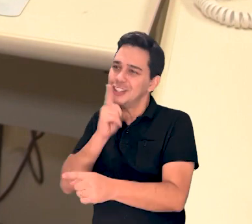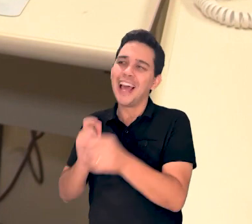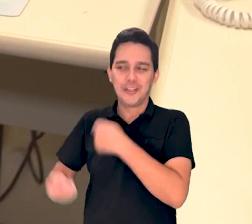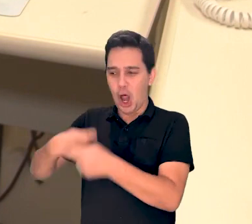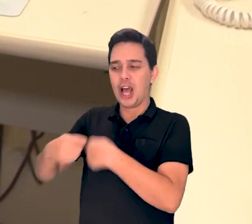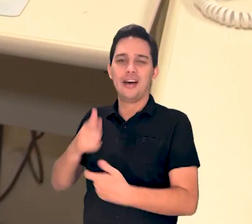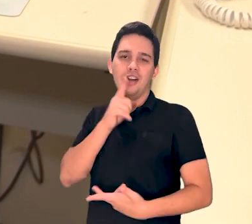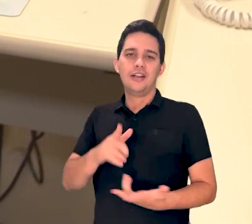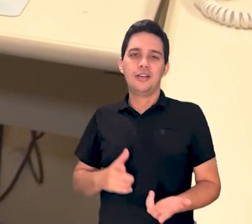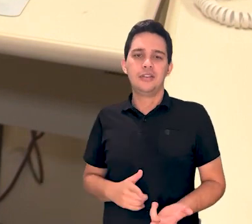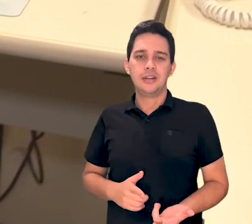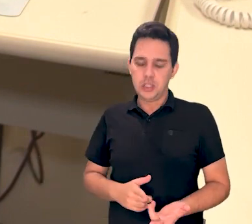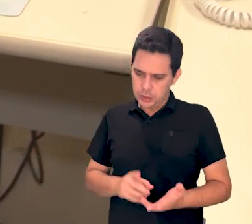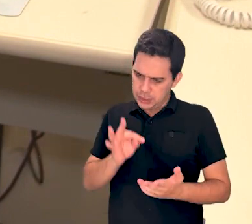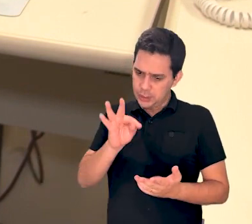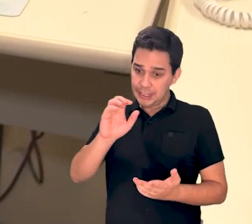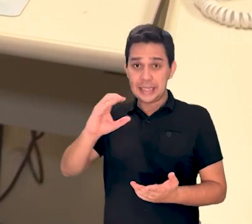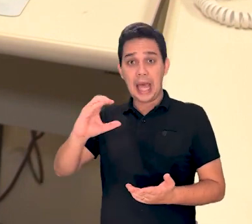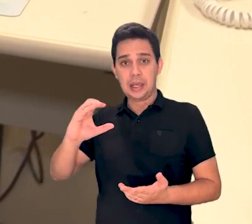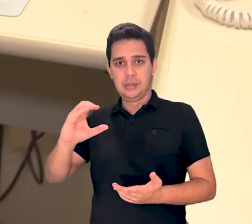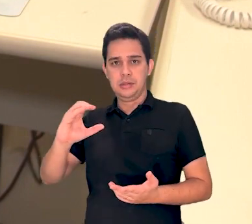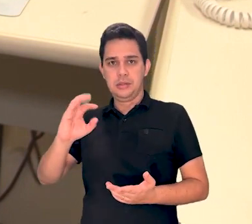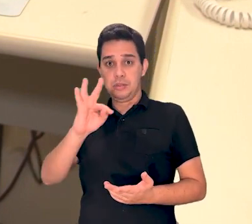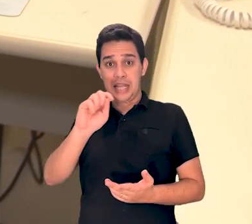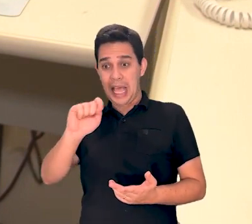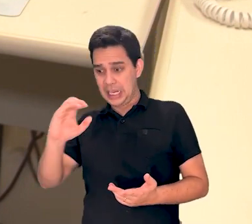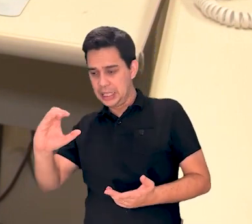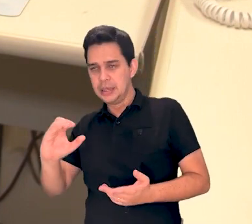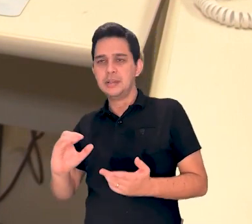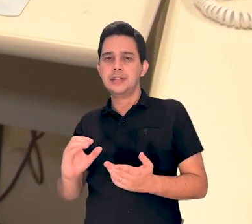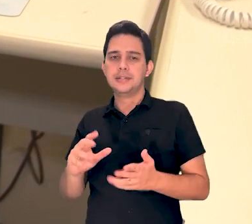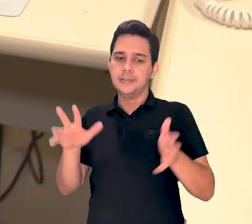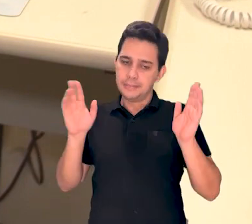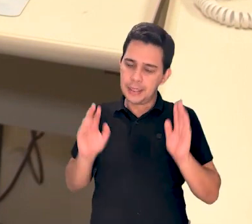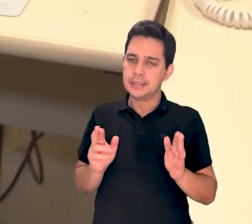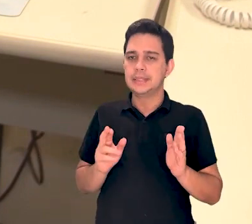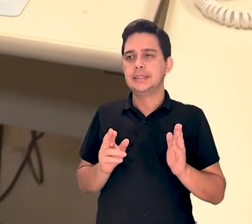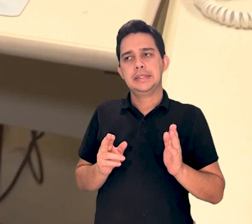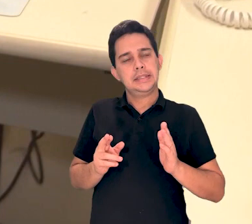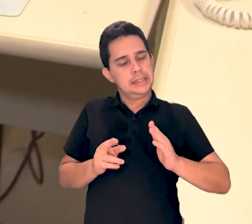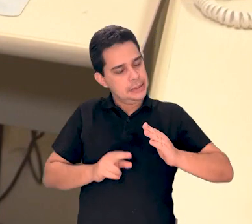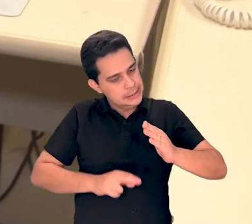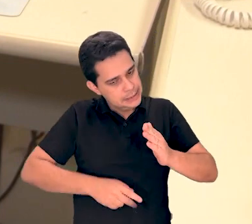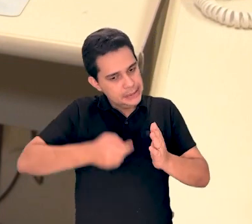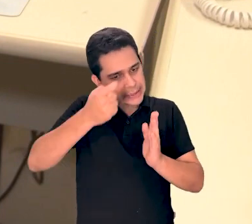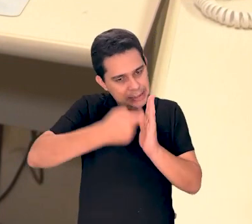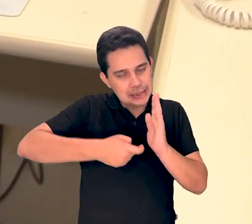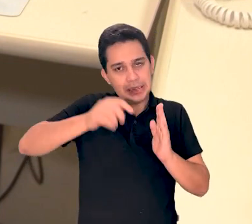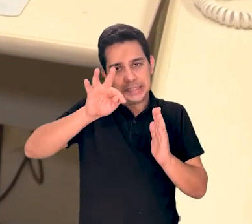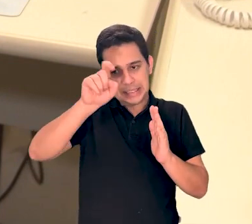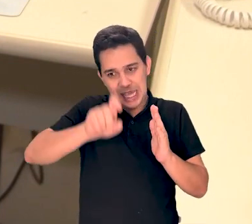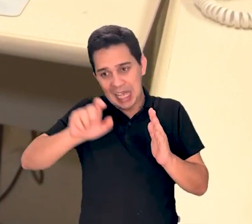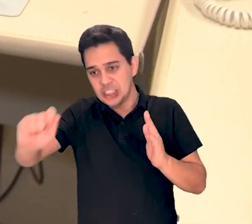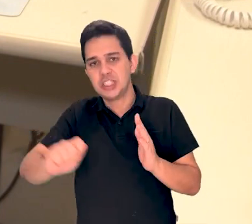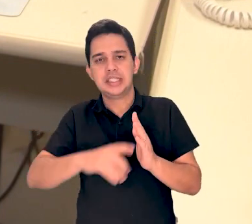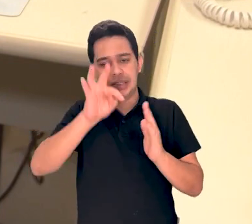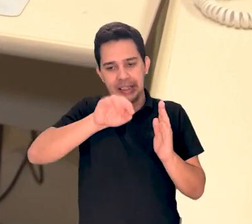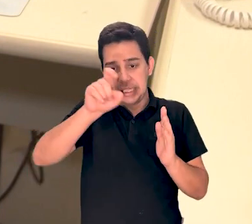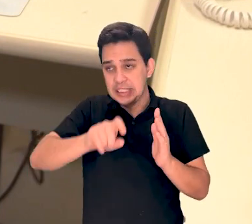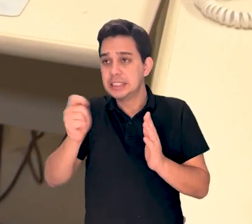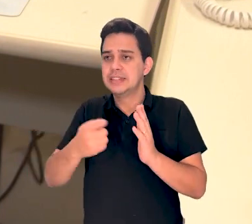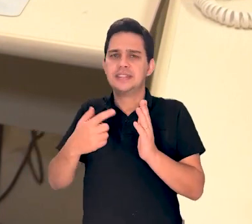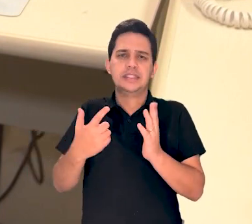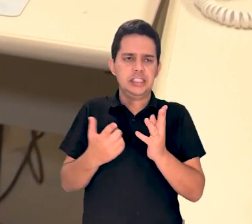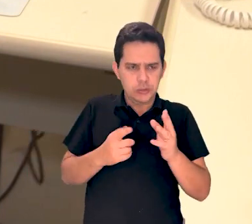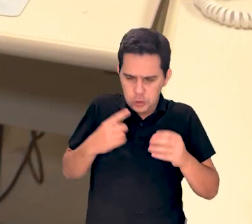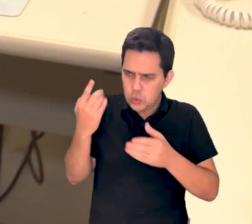esse foi um taque agora em relação propriamente a questão tarifária é impossível né até porque você ver